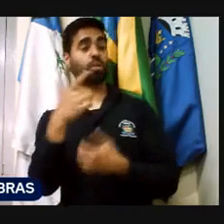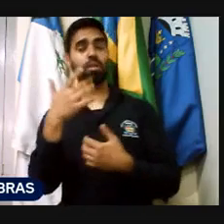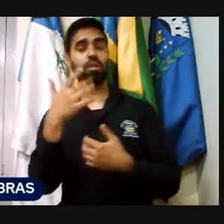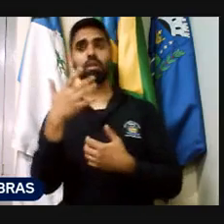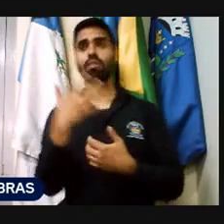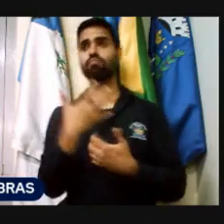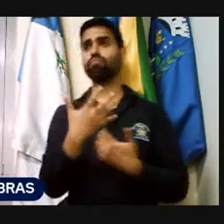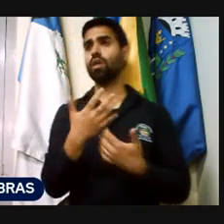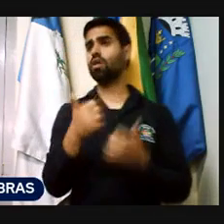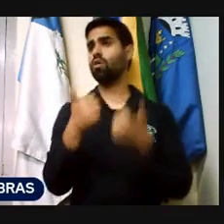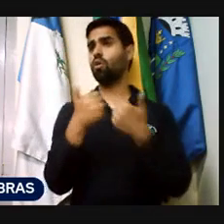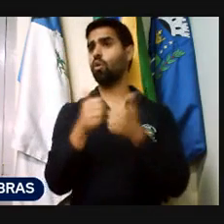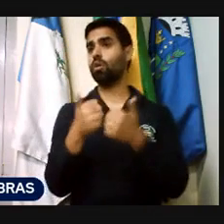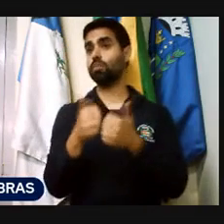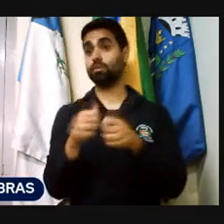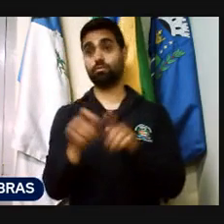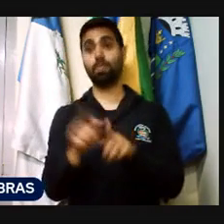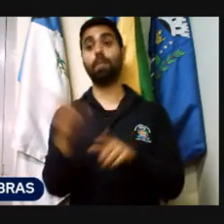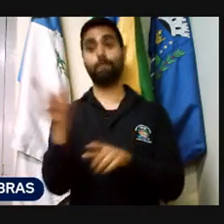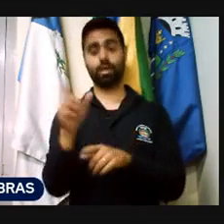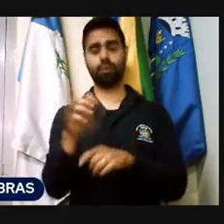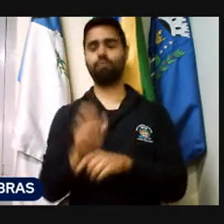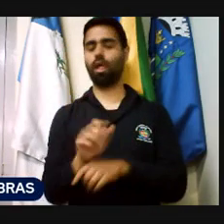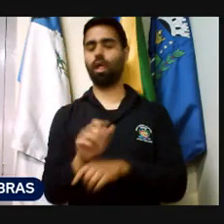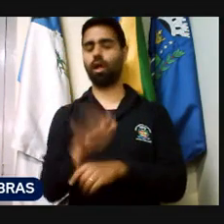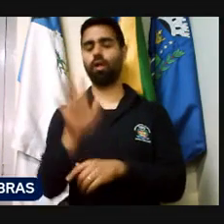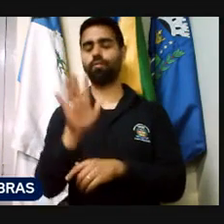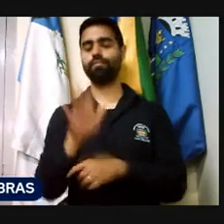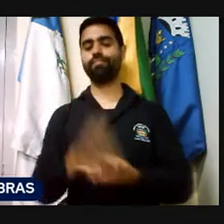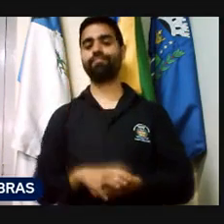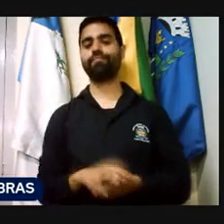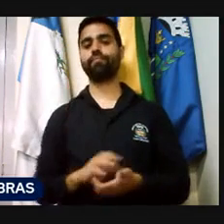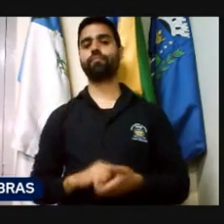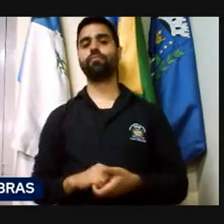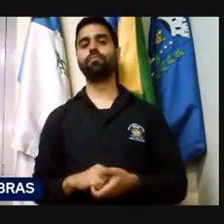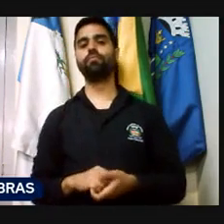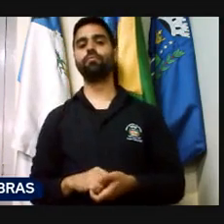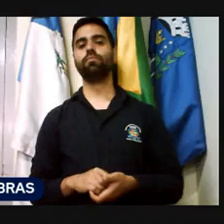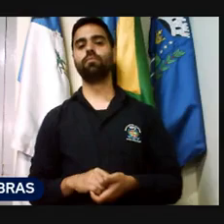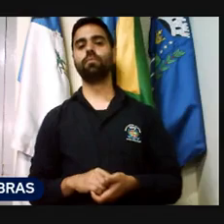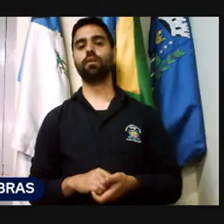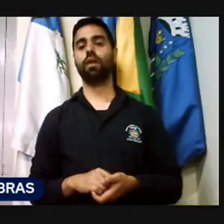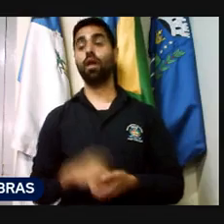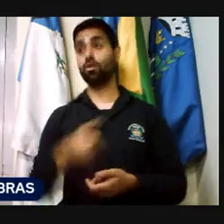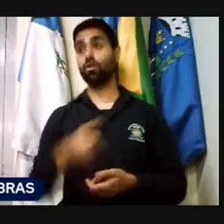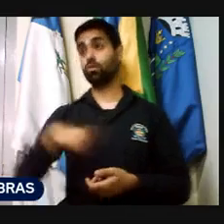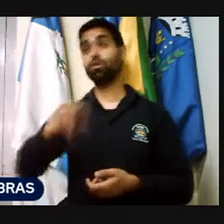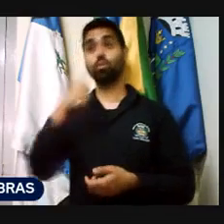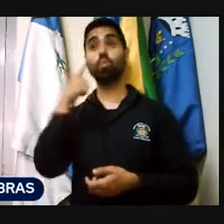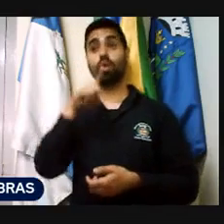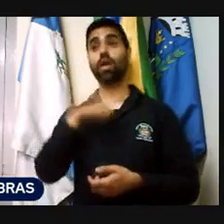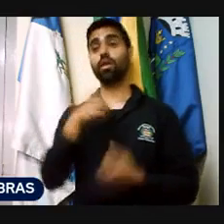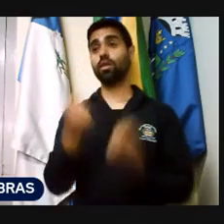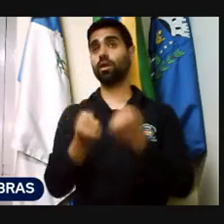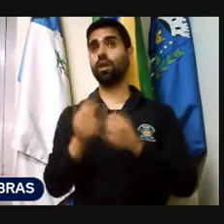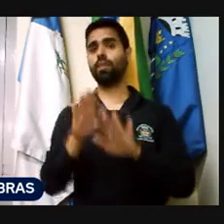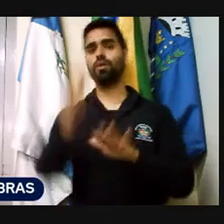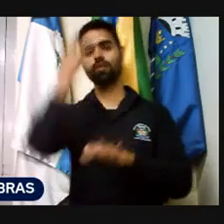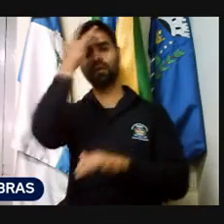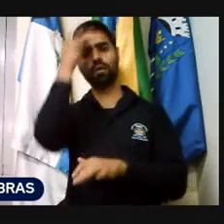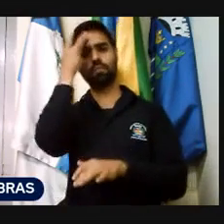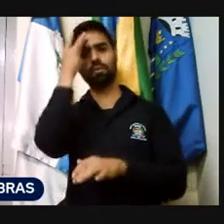E outra coisa, essa passagem está muito cara. Nós, graças a Deus, nós temos condições de ter o nosso carro. Mas aquele